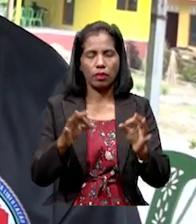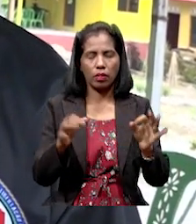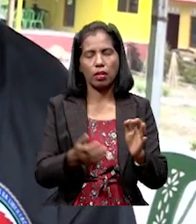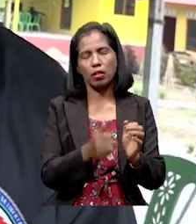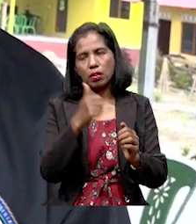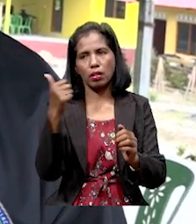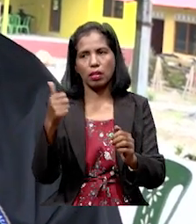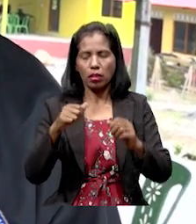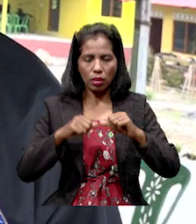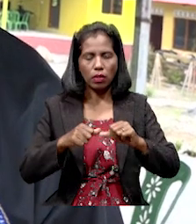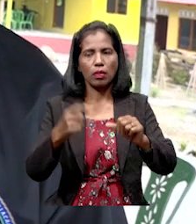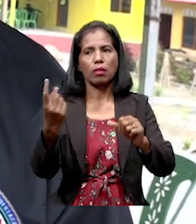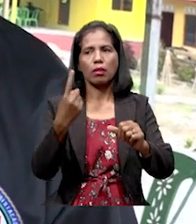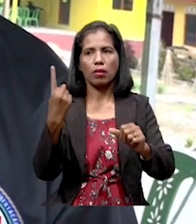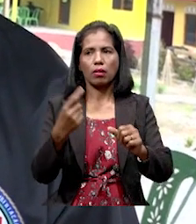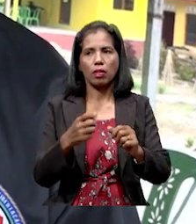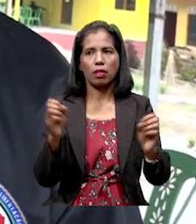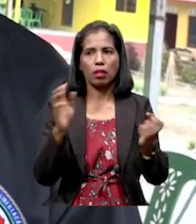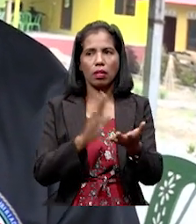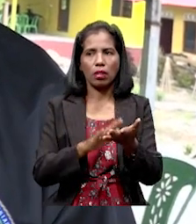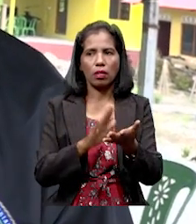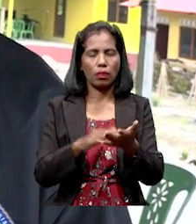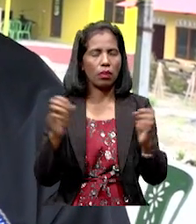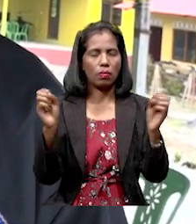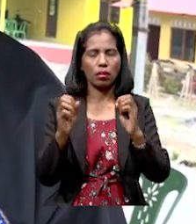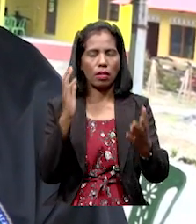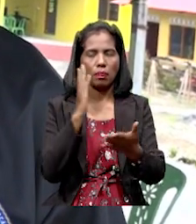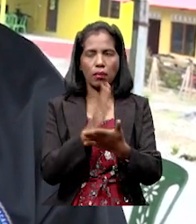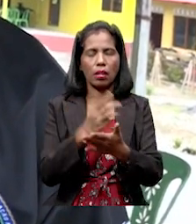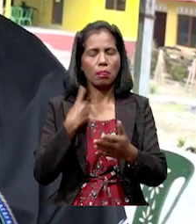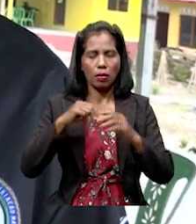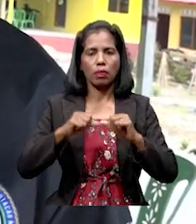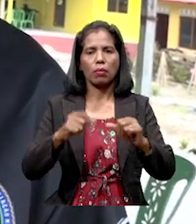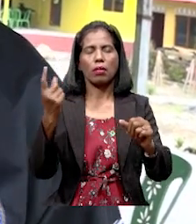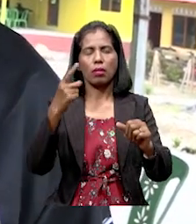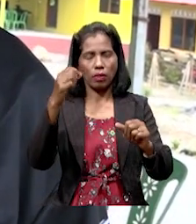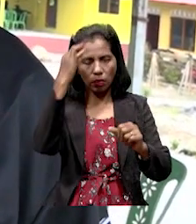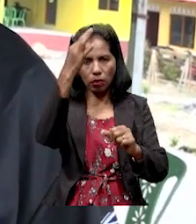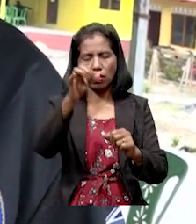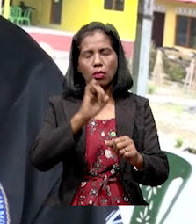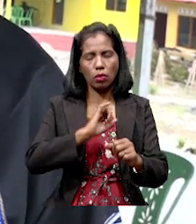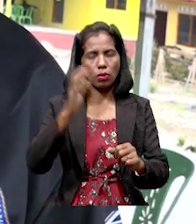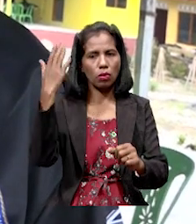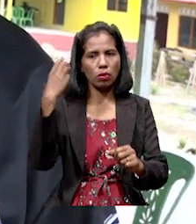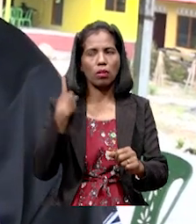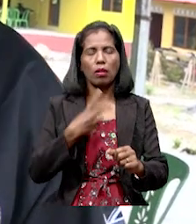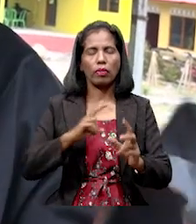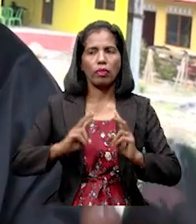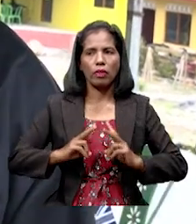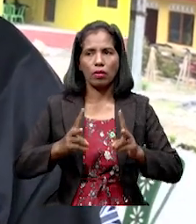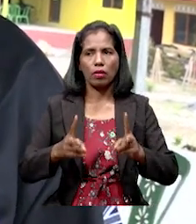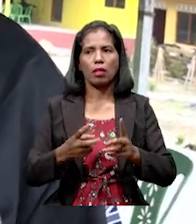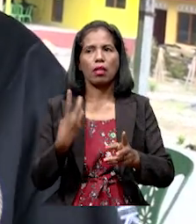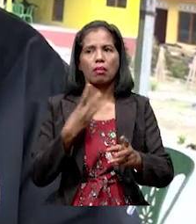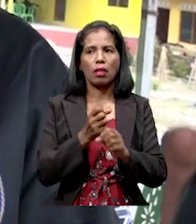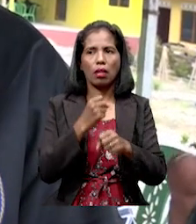luk sae, se lau na patin. Na sam la para, iskola ne mas lamat ya, amin ba na patin uin. I ulu kau dihan kedas, ami veteran une, ami kuandu